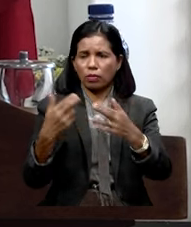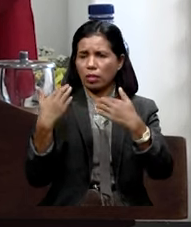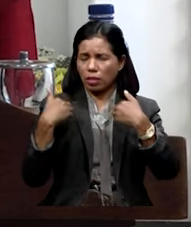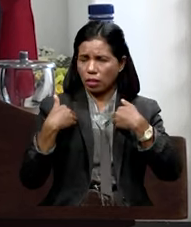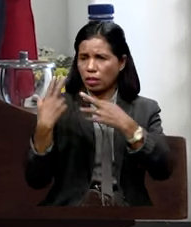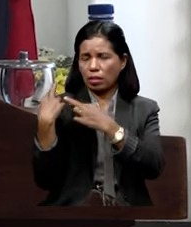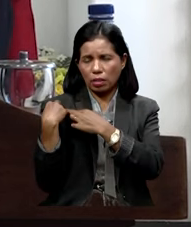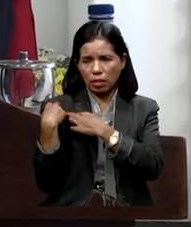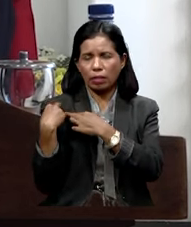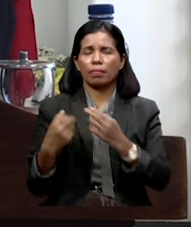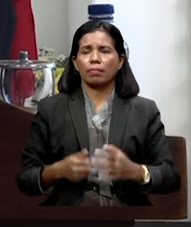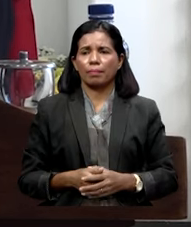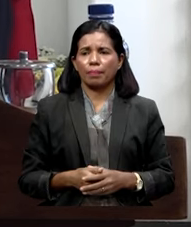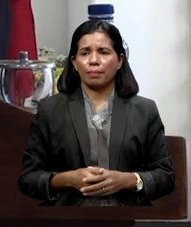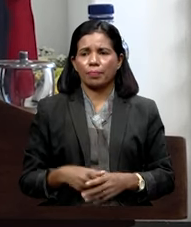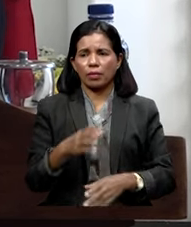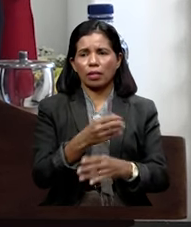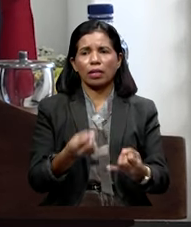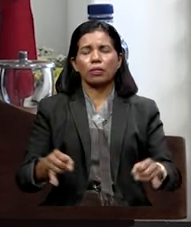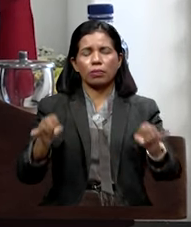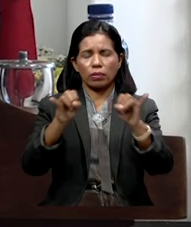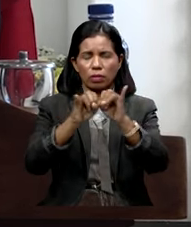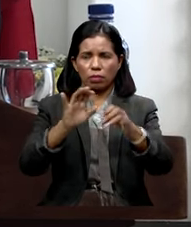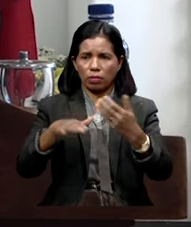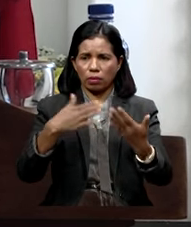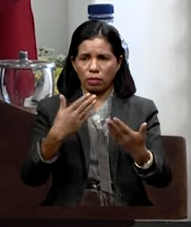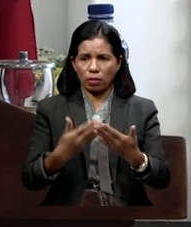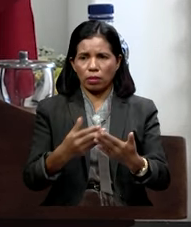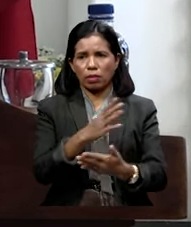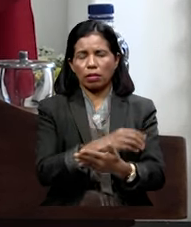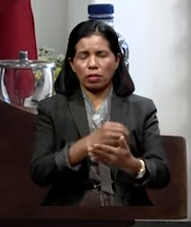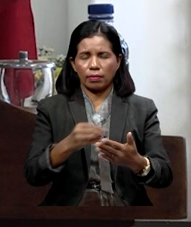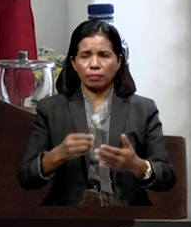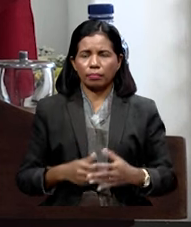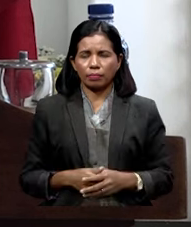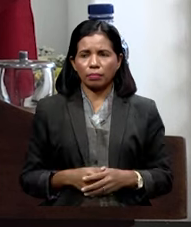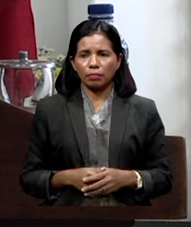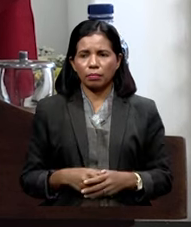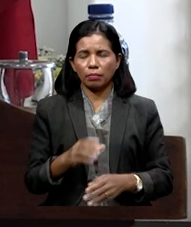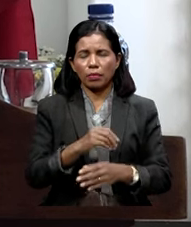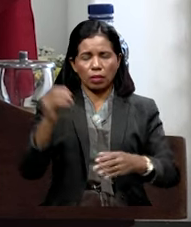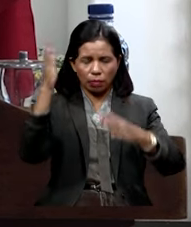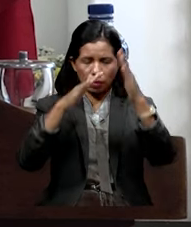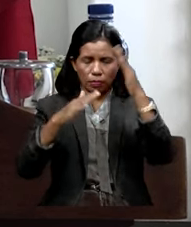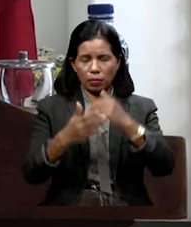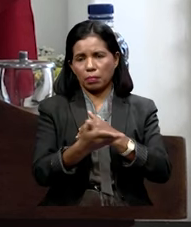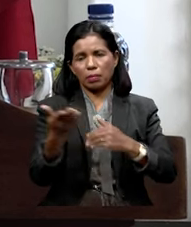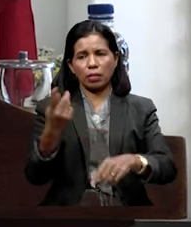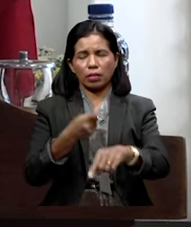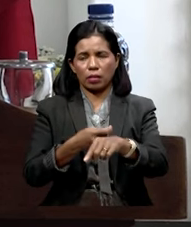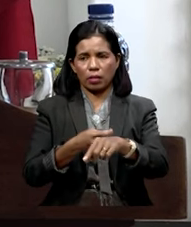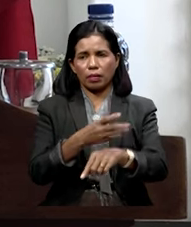que as instituições multilaterais possam responder aos problemas do nosso tempo, às